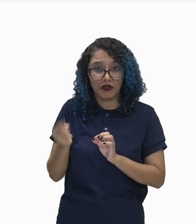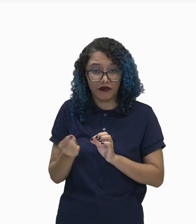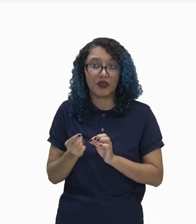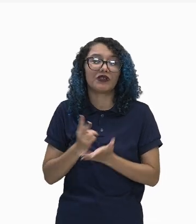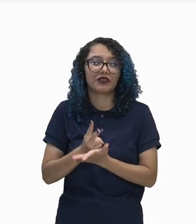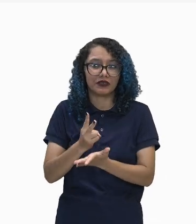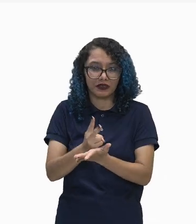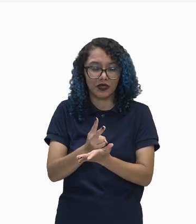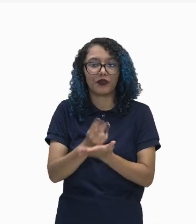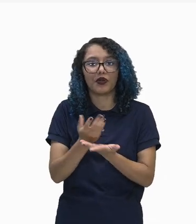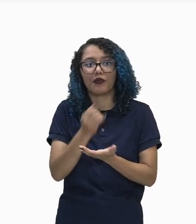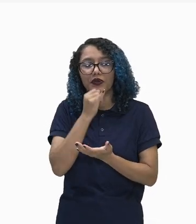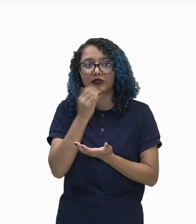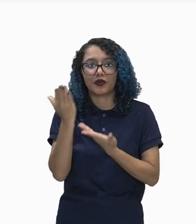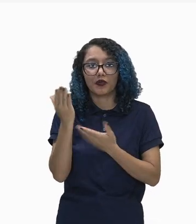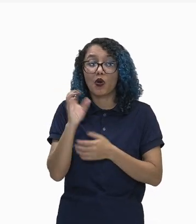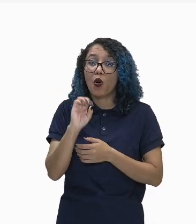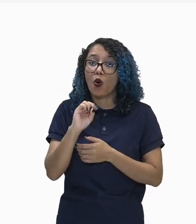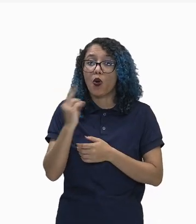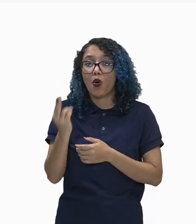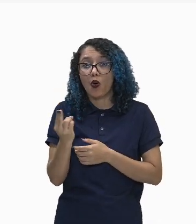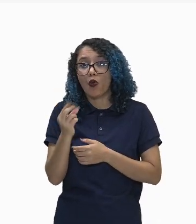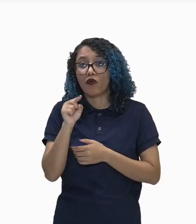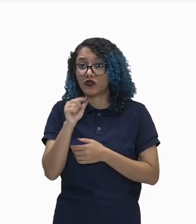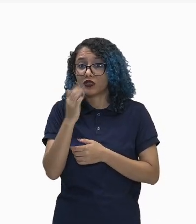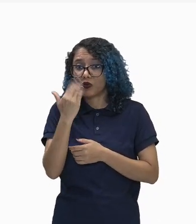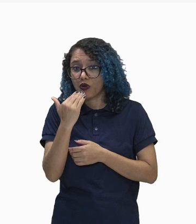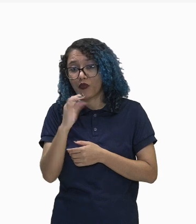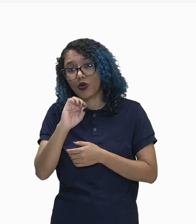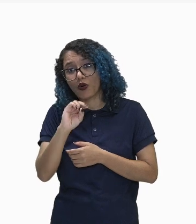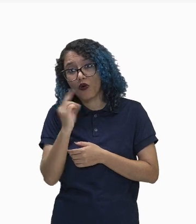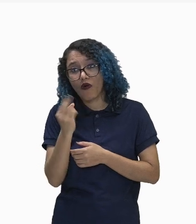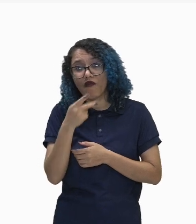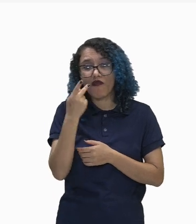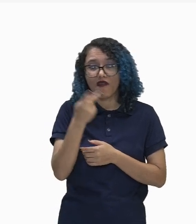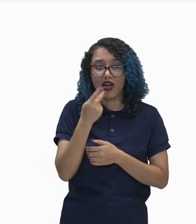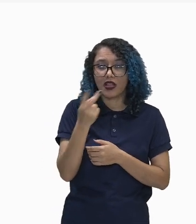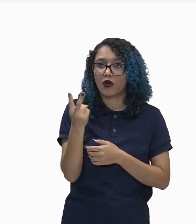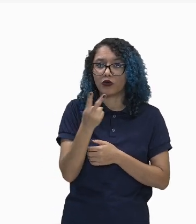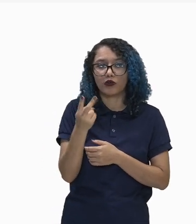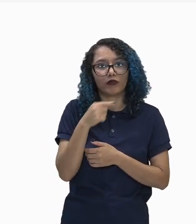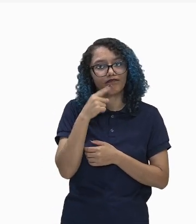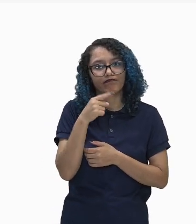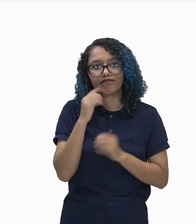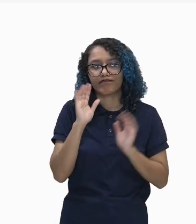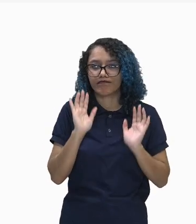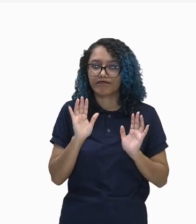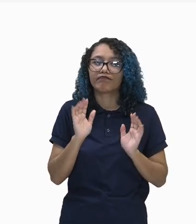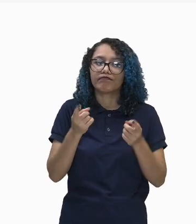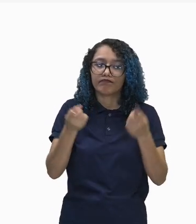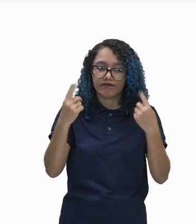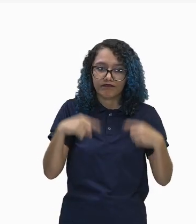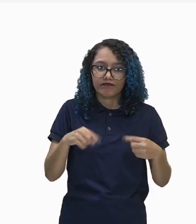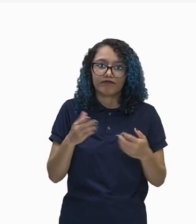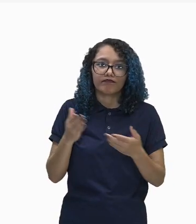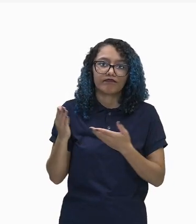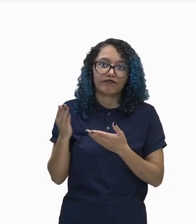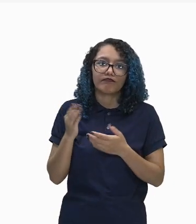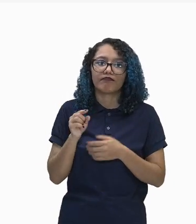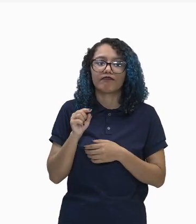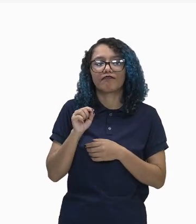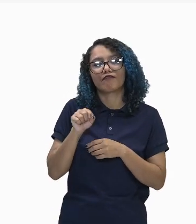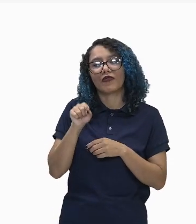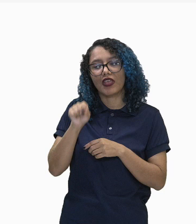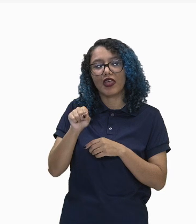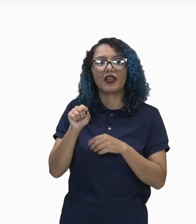ou você fala. Os dois juntos não dá. Ele chegou e sentou e conversou